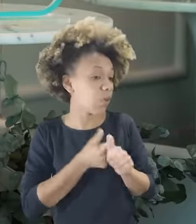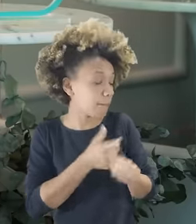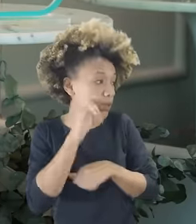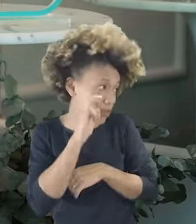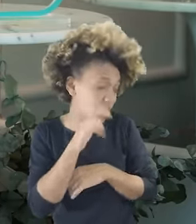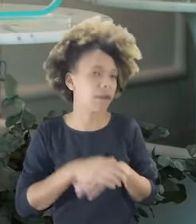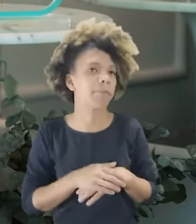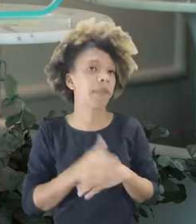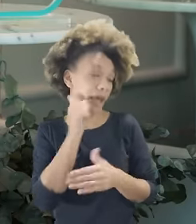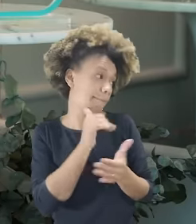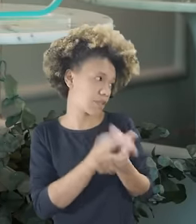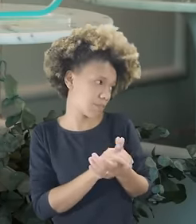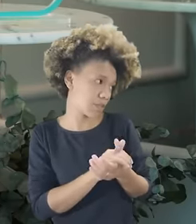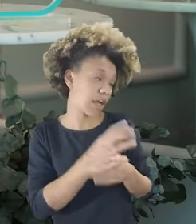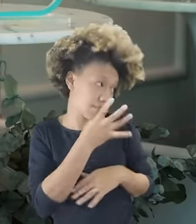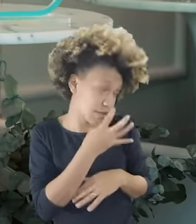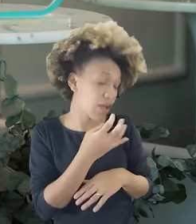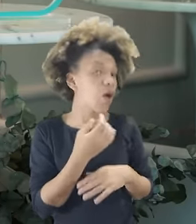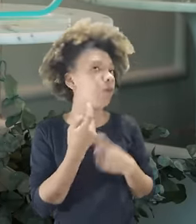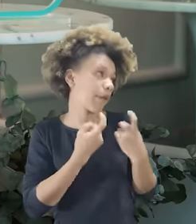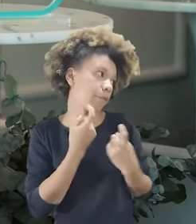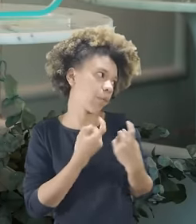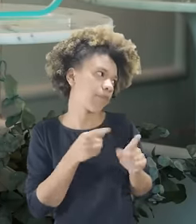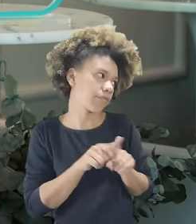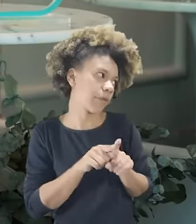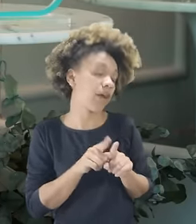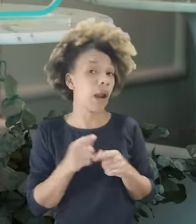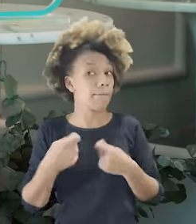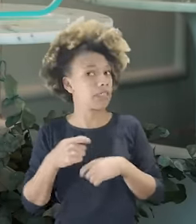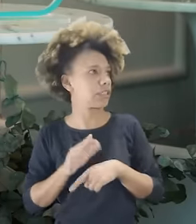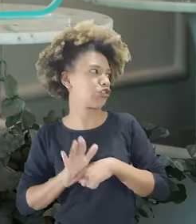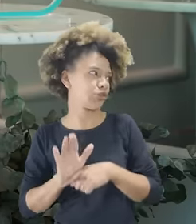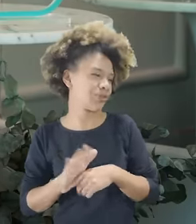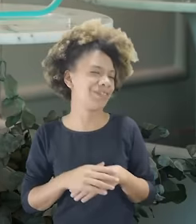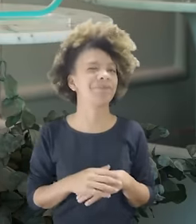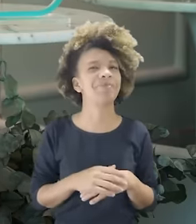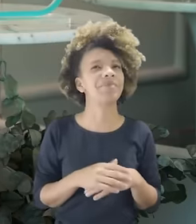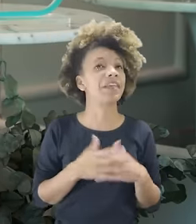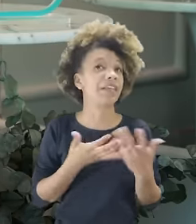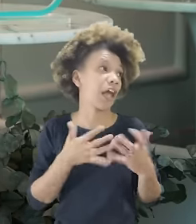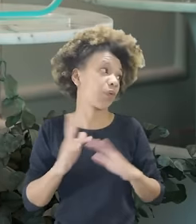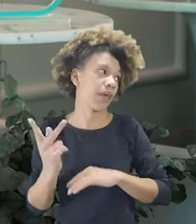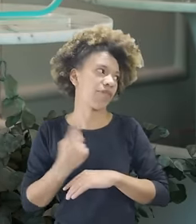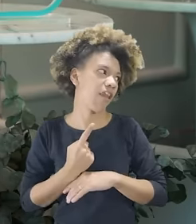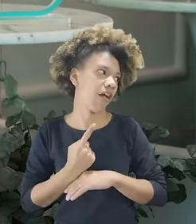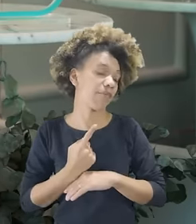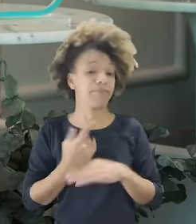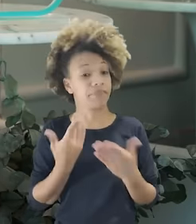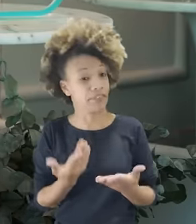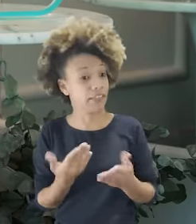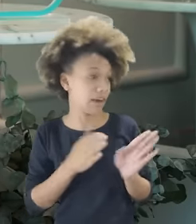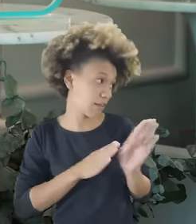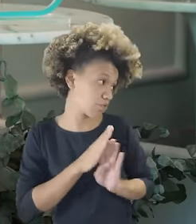muito no Instagram a minha esposa é muito sua fã O que é preocupante porque significa que ela tá precisando de alguma ajuda e ela não quer me contar e